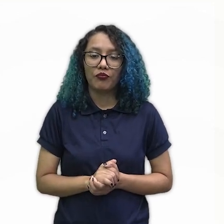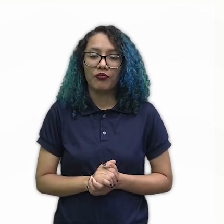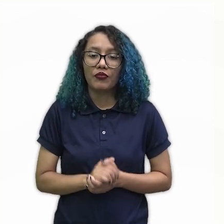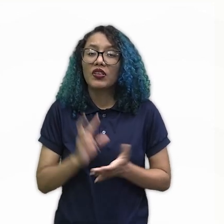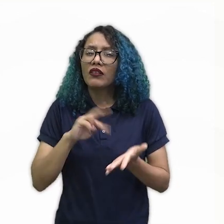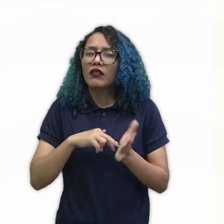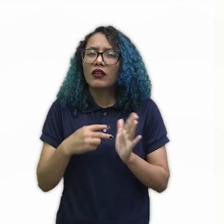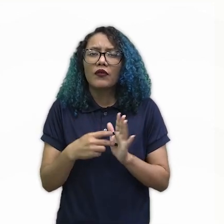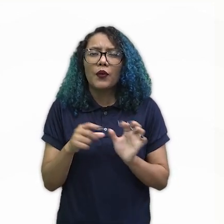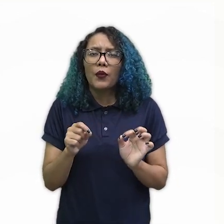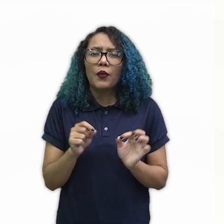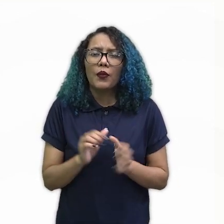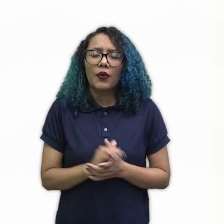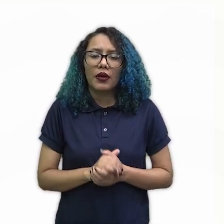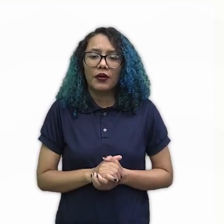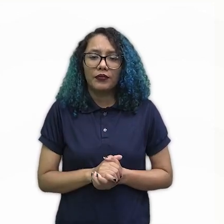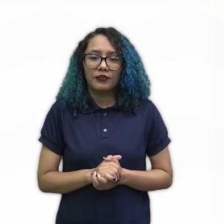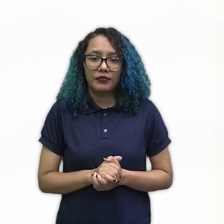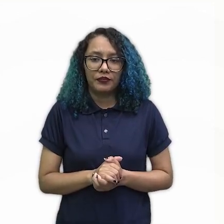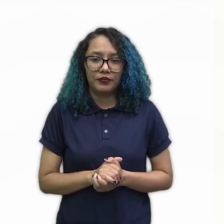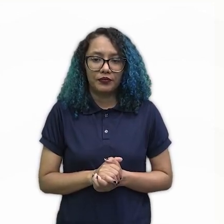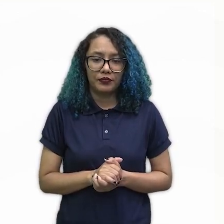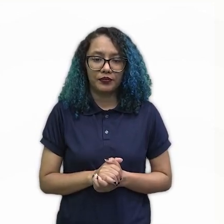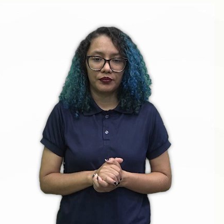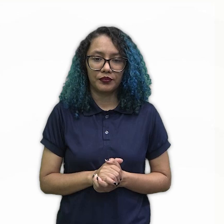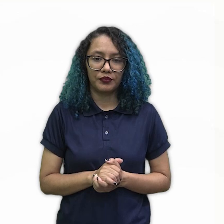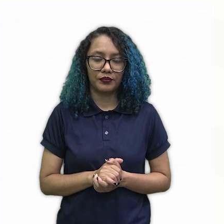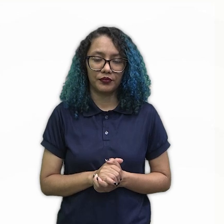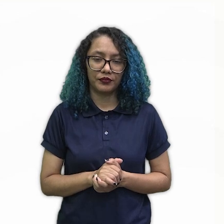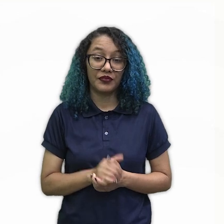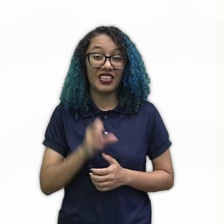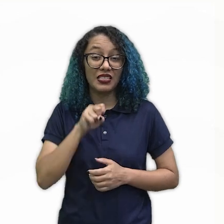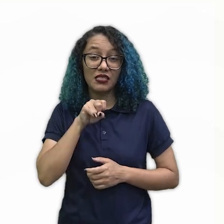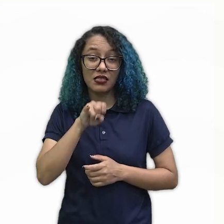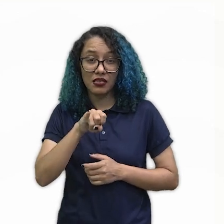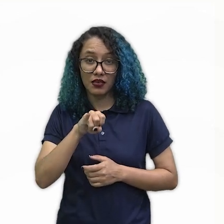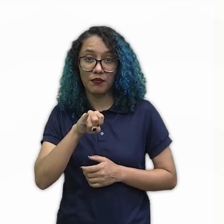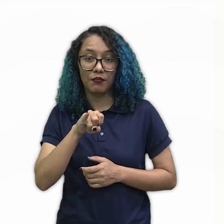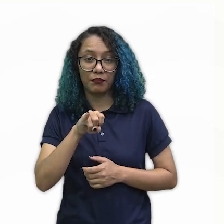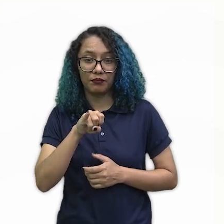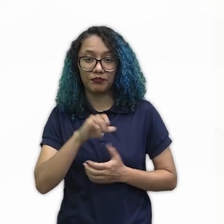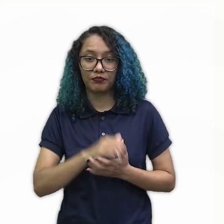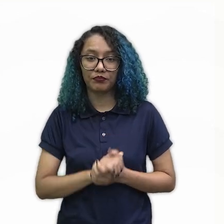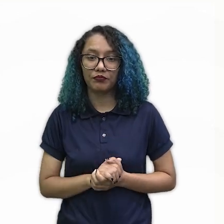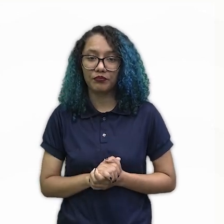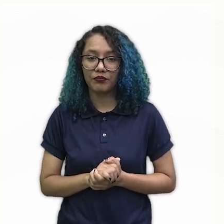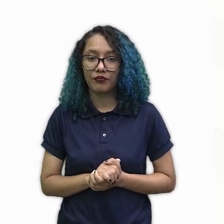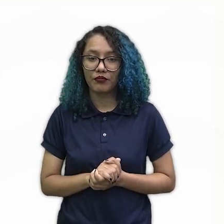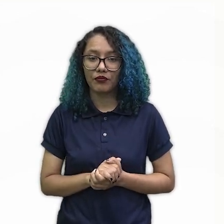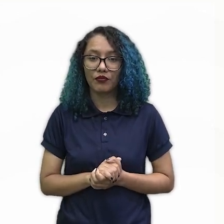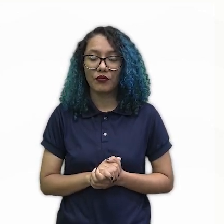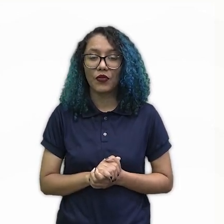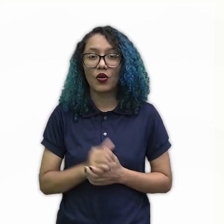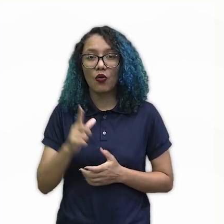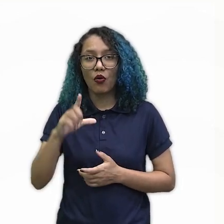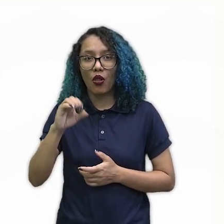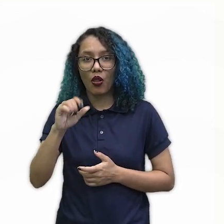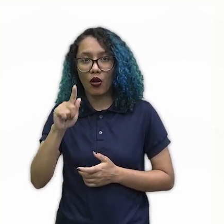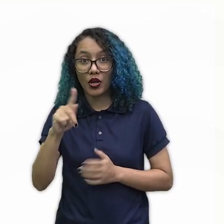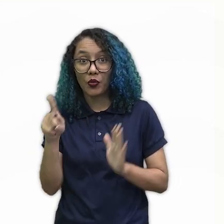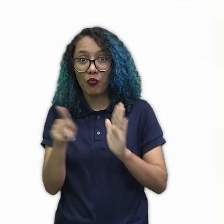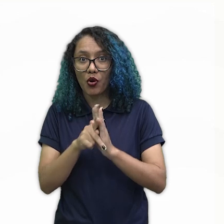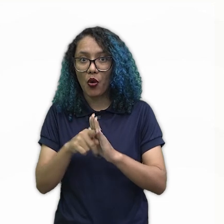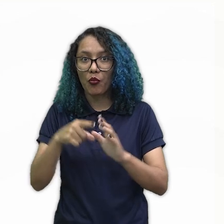do produto ali trazia para a gente? Traz para a gente que quando eu tenho um logaritmo de um produto, então aqui